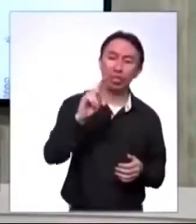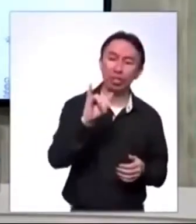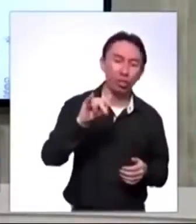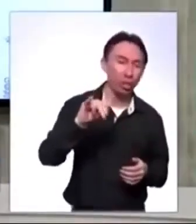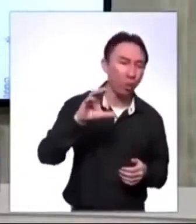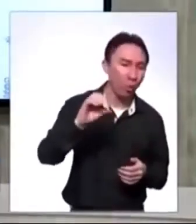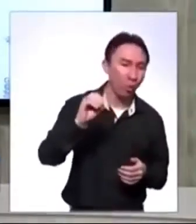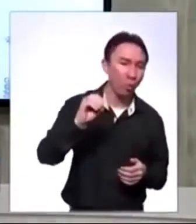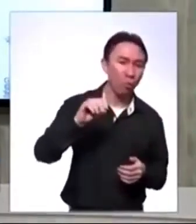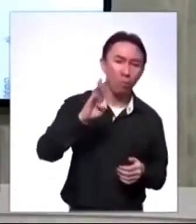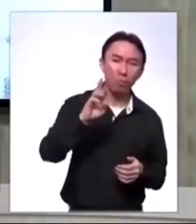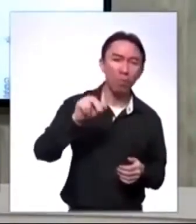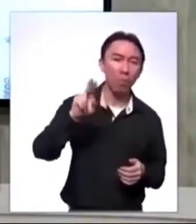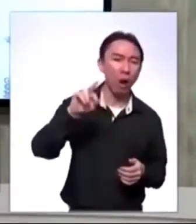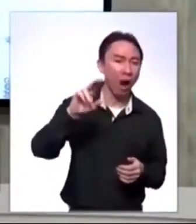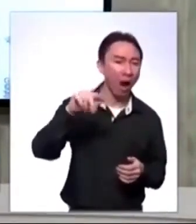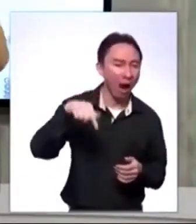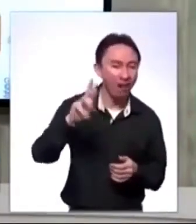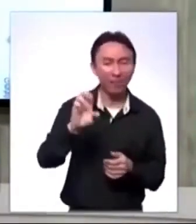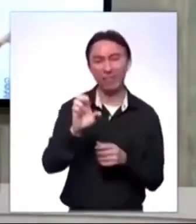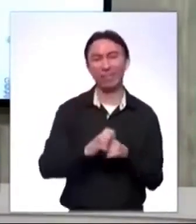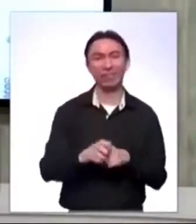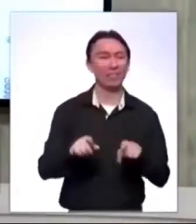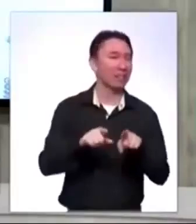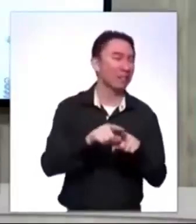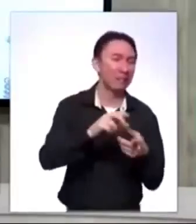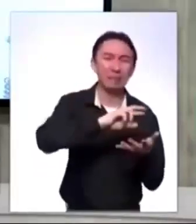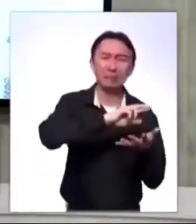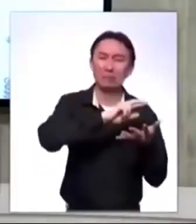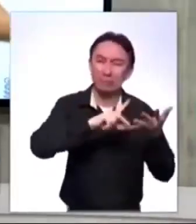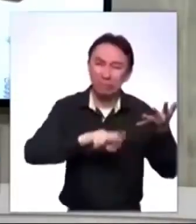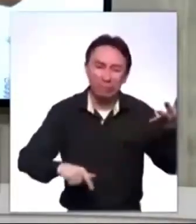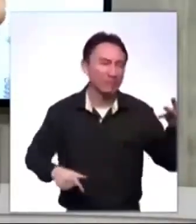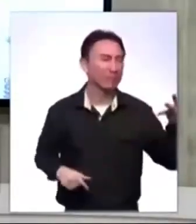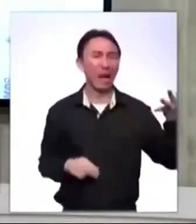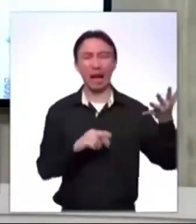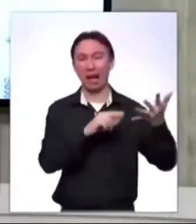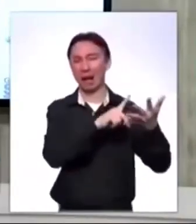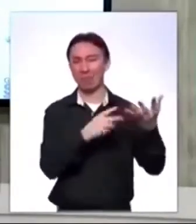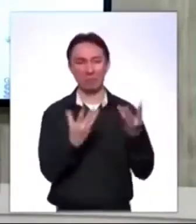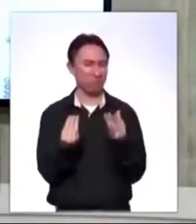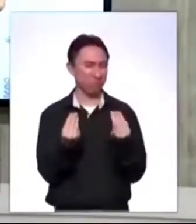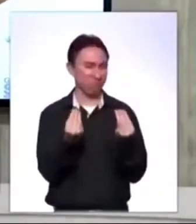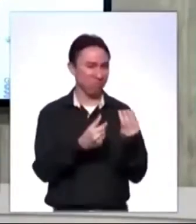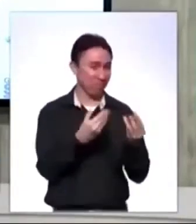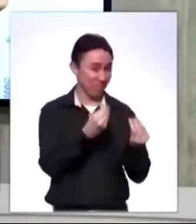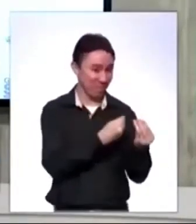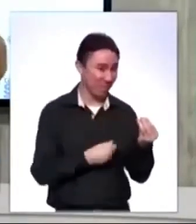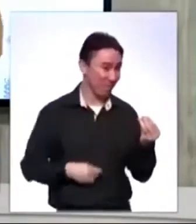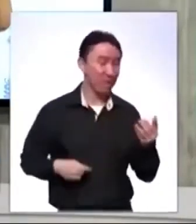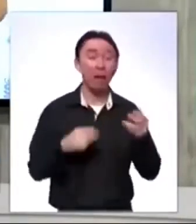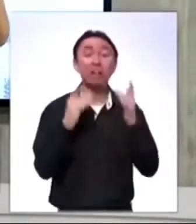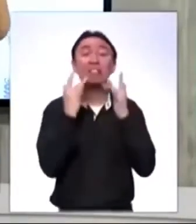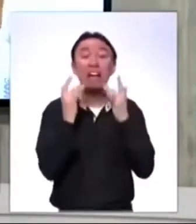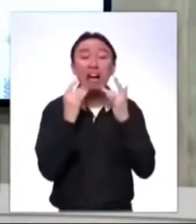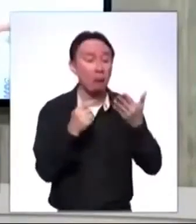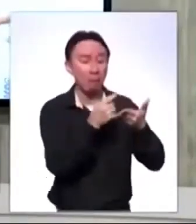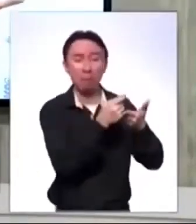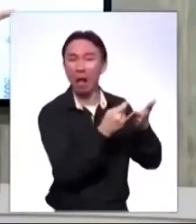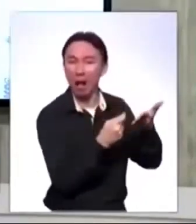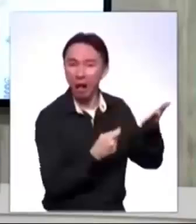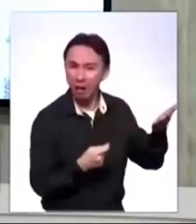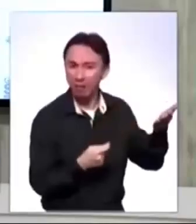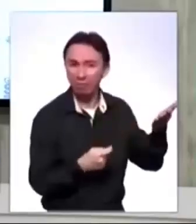certo? Eu tenho Jean Francesco Guarnieri, eu tenho Plínio Marcos, eu tenho um monte de gente boa que escreve teatro, que graças a Deus o teatro está